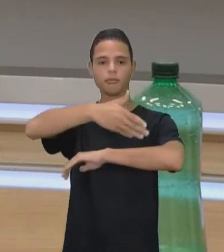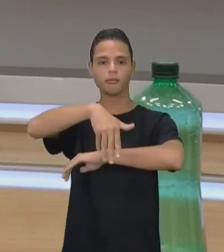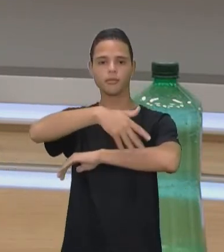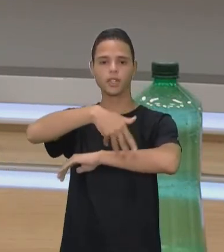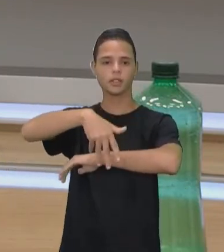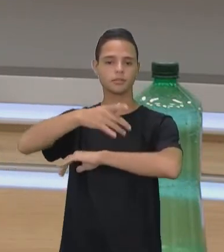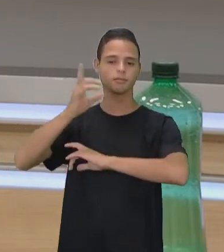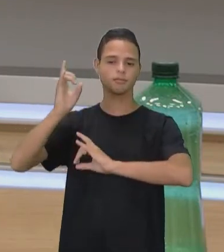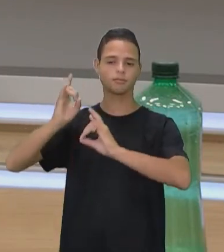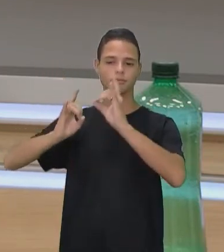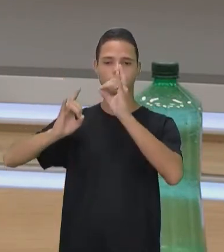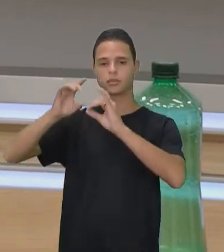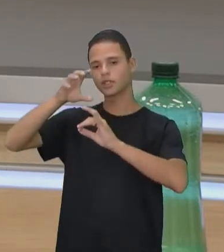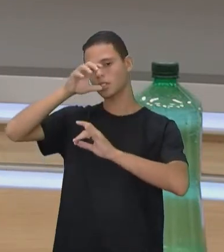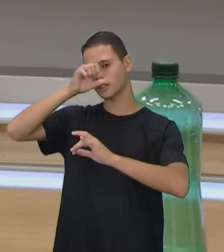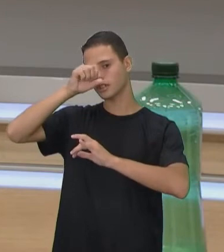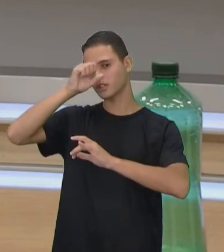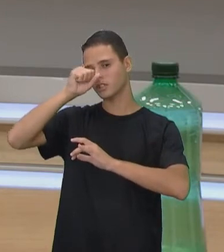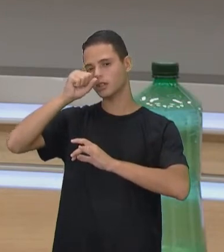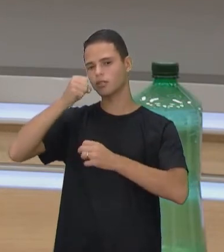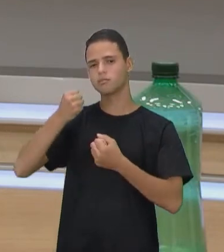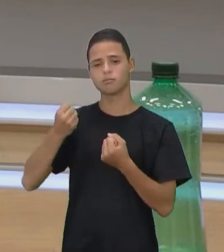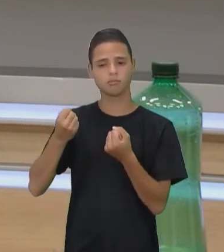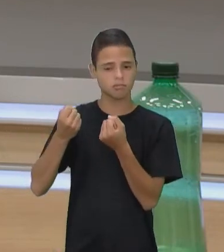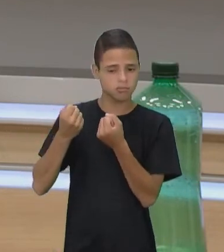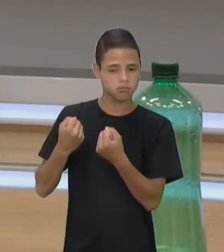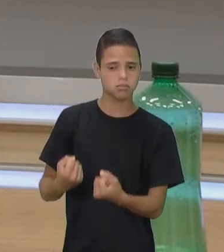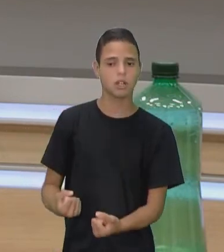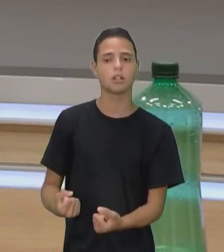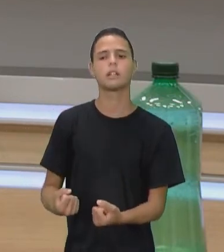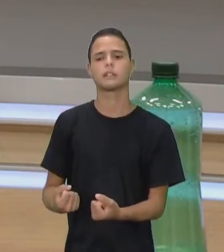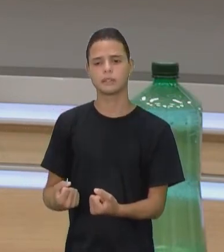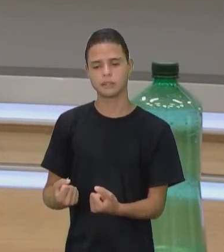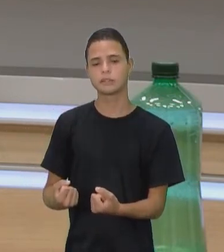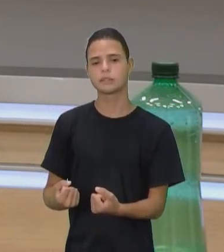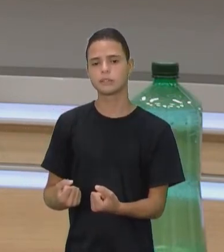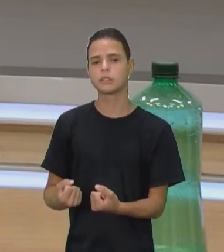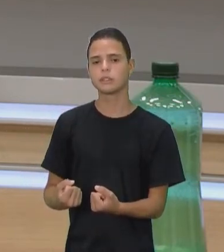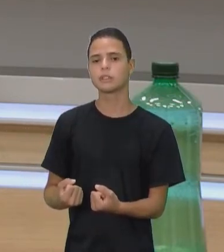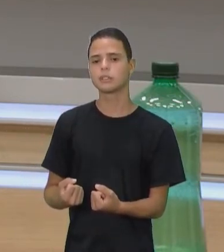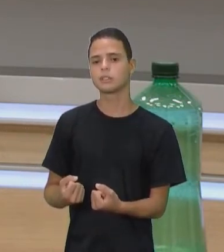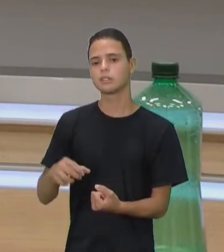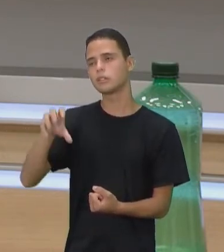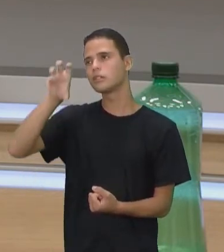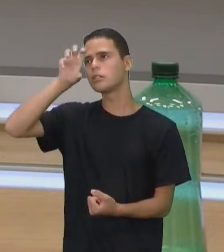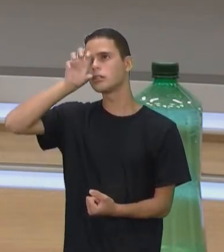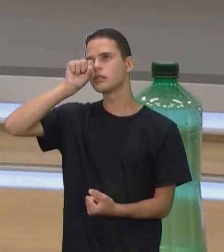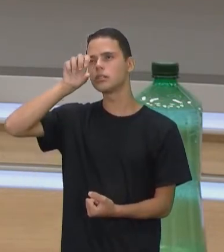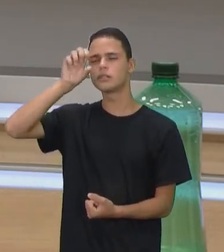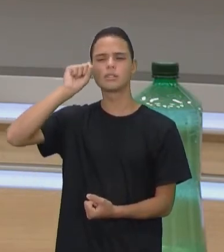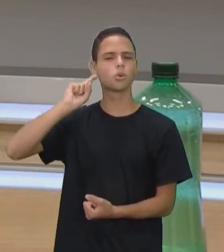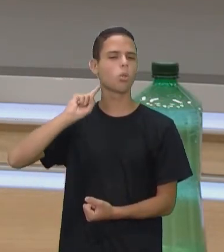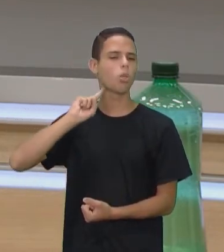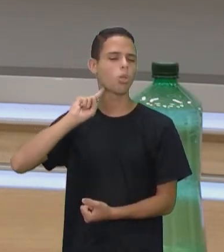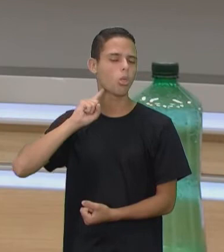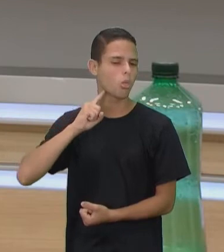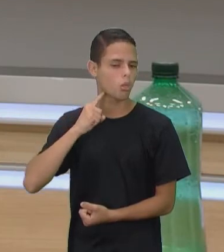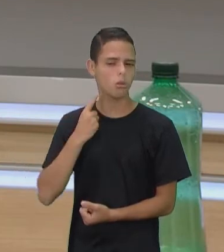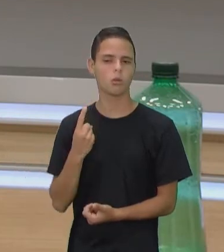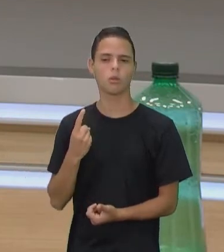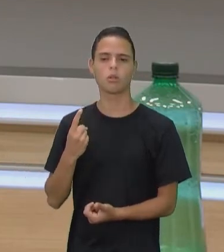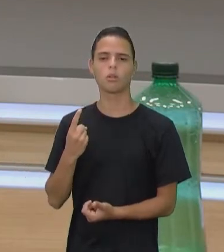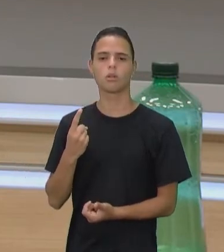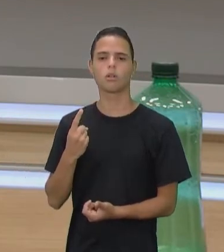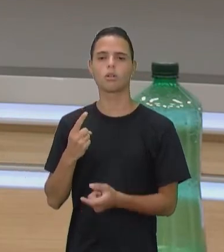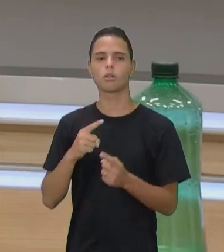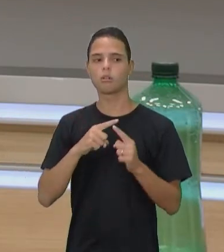verdes e tudo mais, o ar é mais pesado, o ar é mais... parece que é chato respirar, porque é muito mais pesado. Quando a gente vai para